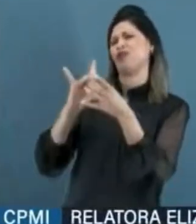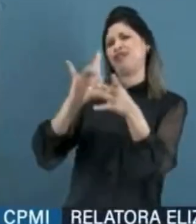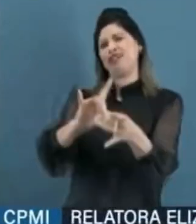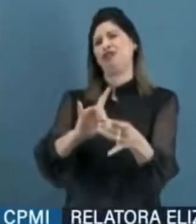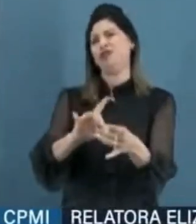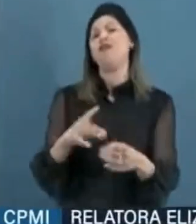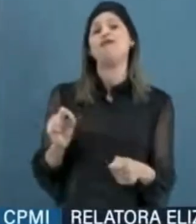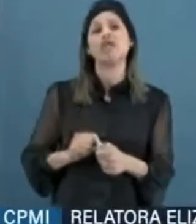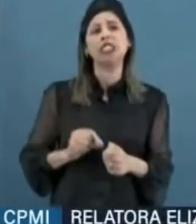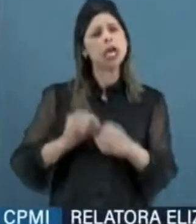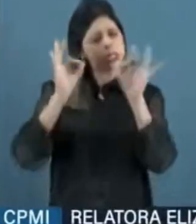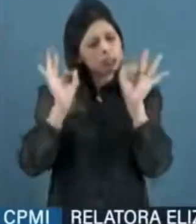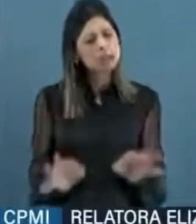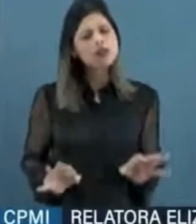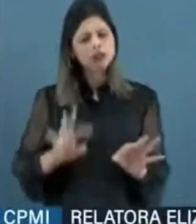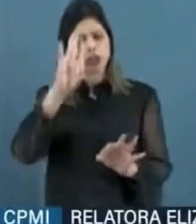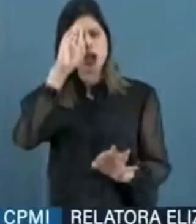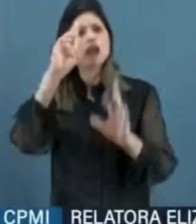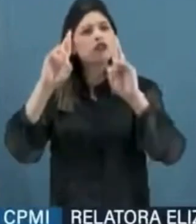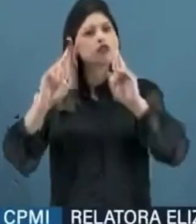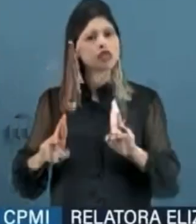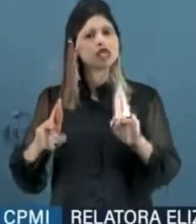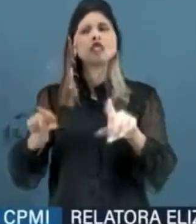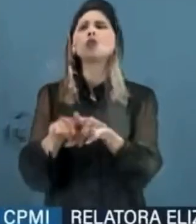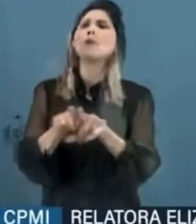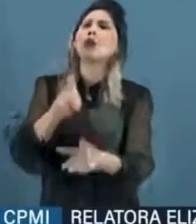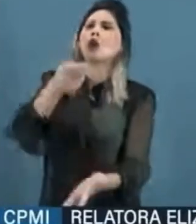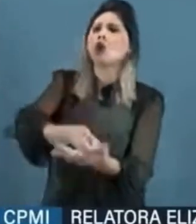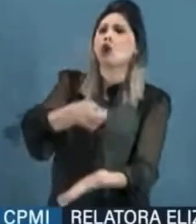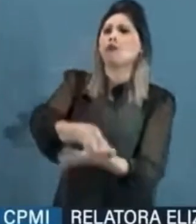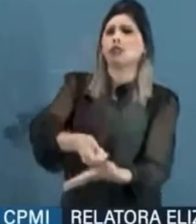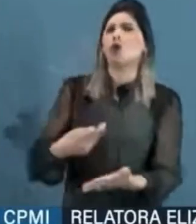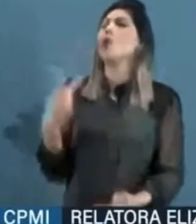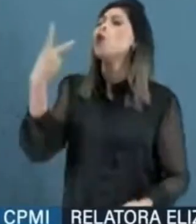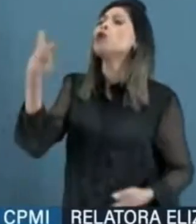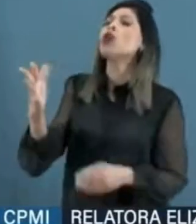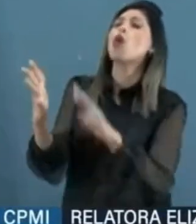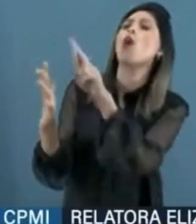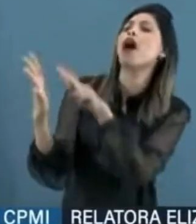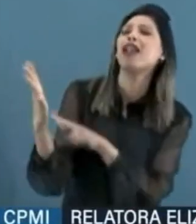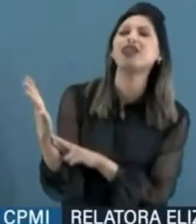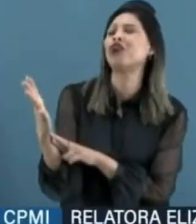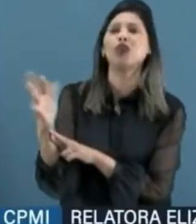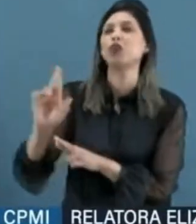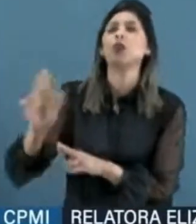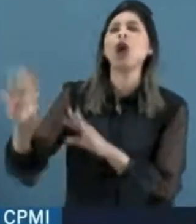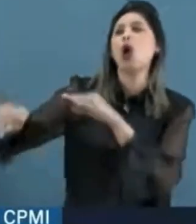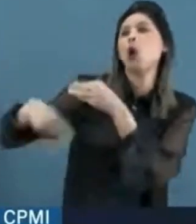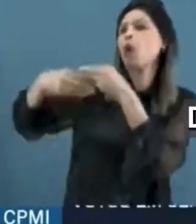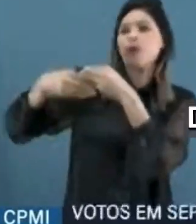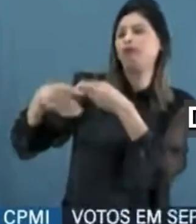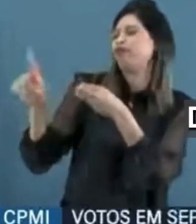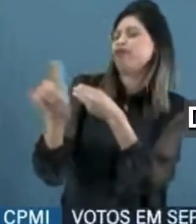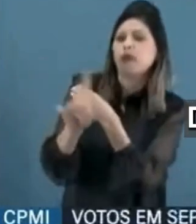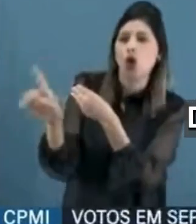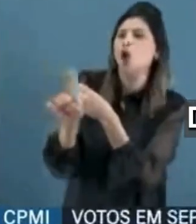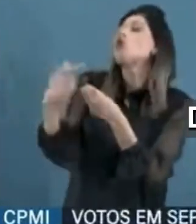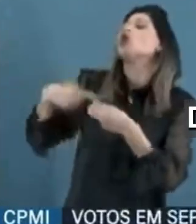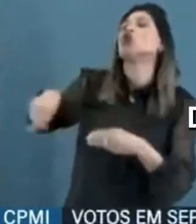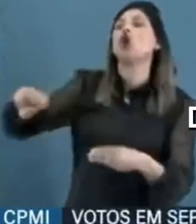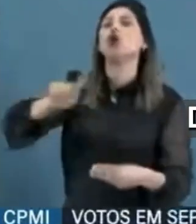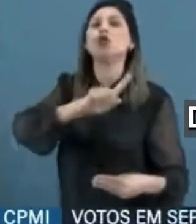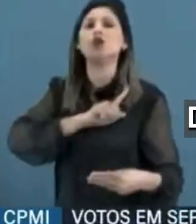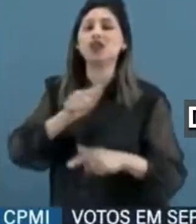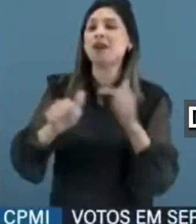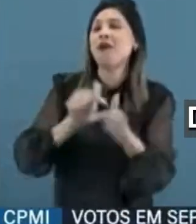fazer, de fato, a responsabilização e a punição. O seu relatório não é um complemento das investigações. O nosso trabalho, deputado Arthur Maia, não é